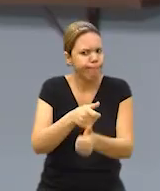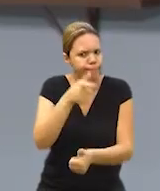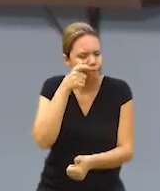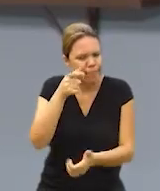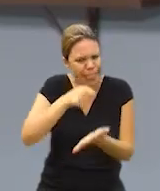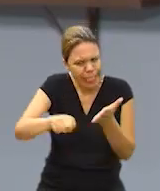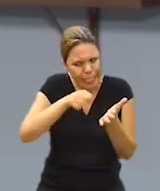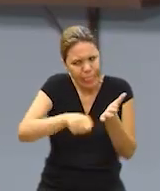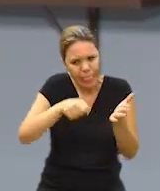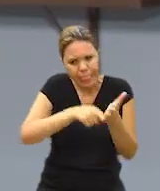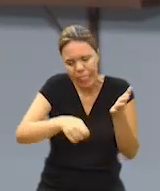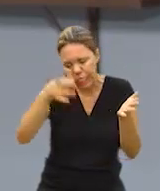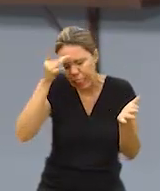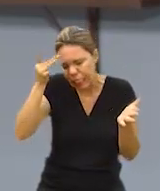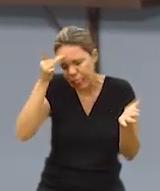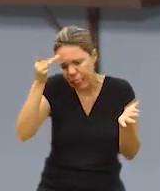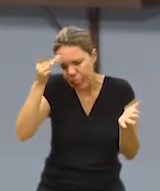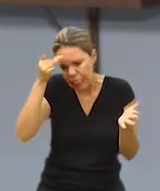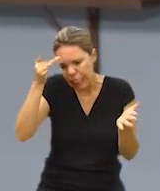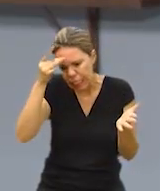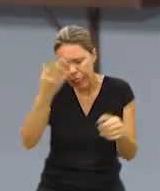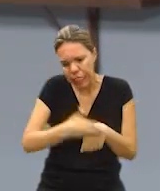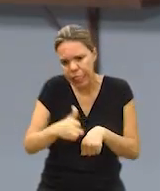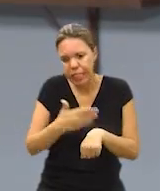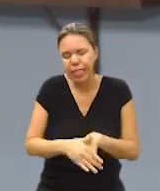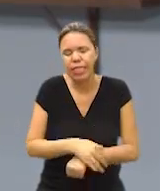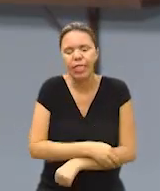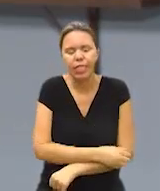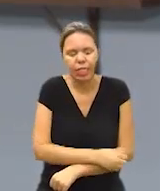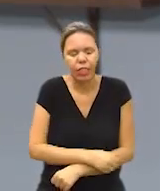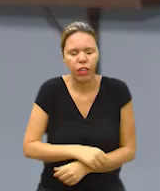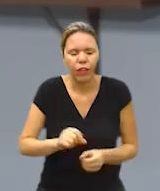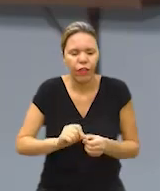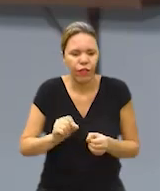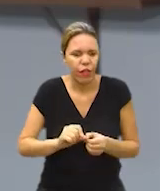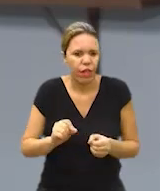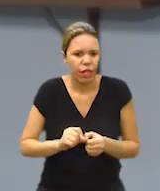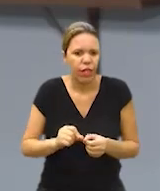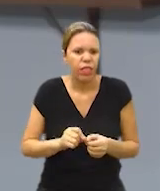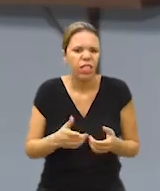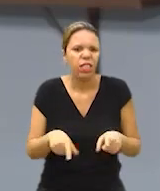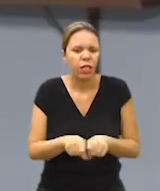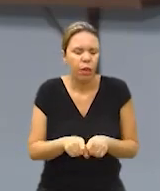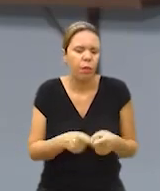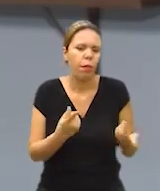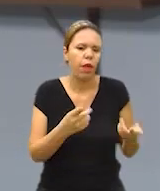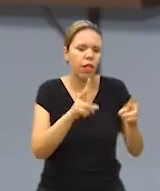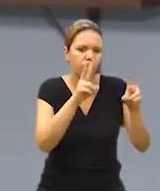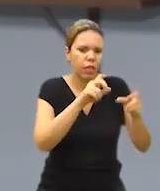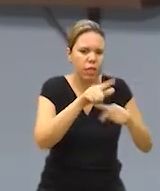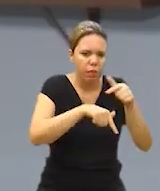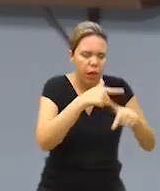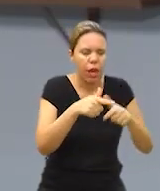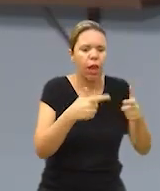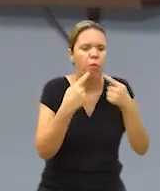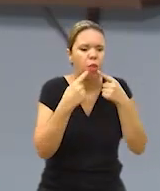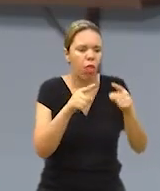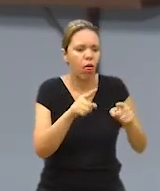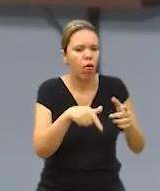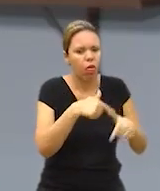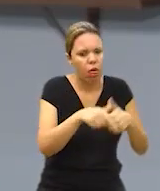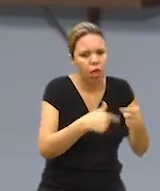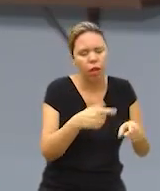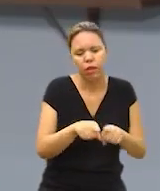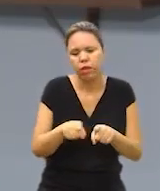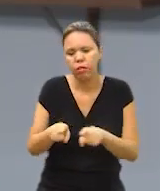fazendo anotação, para a gente poder praticar, fazer a reclamação trabalhista, fazer a contestação, fazer o